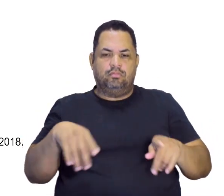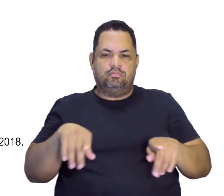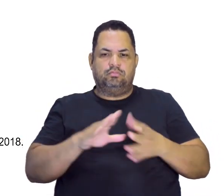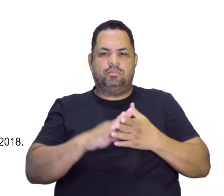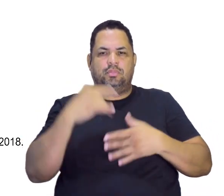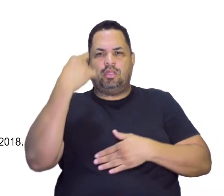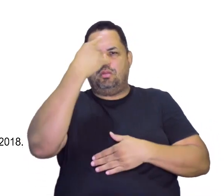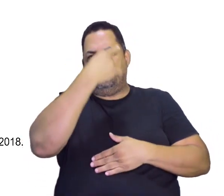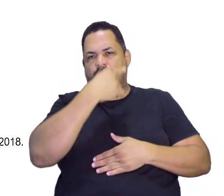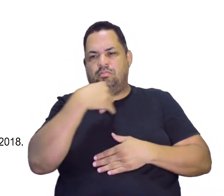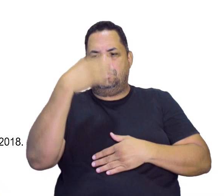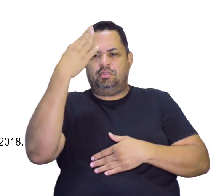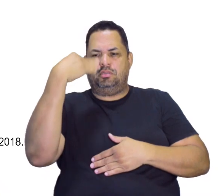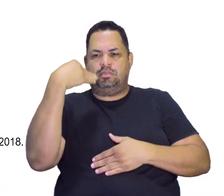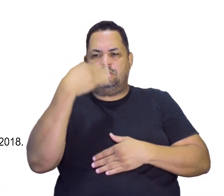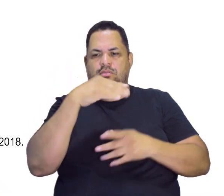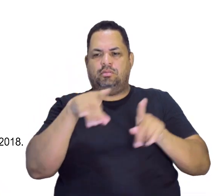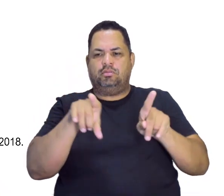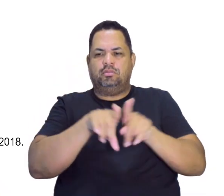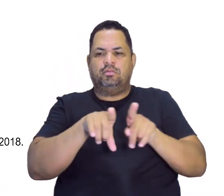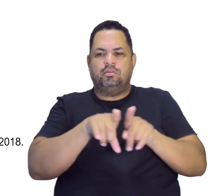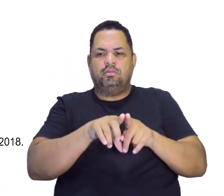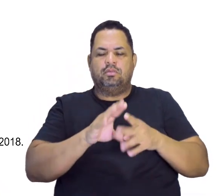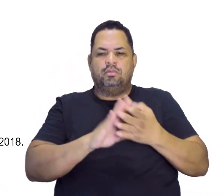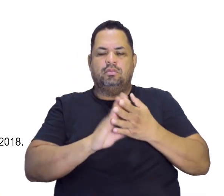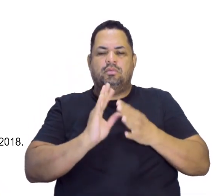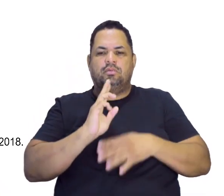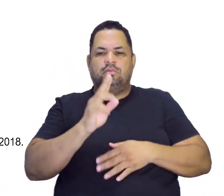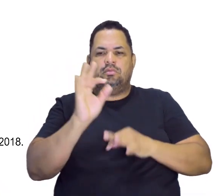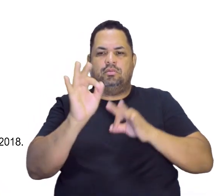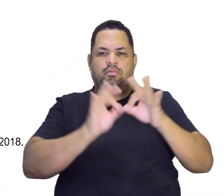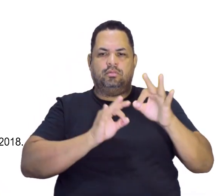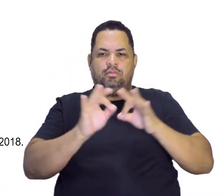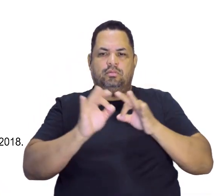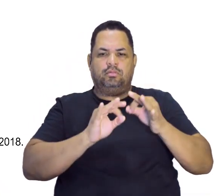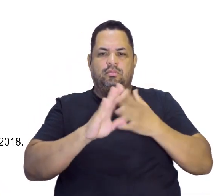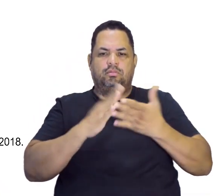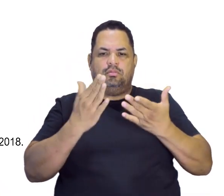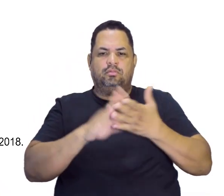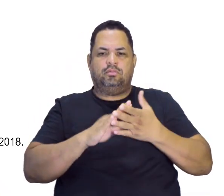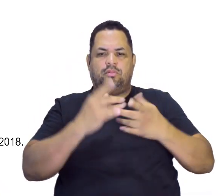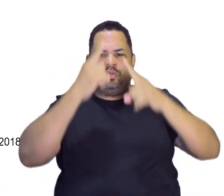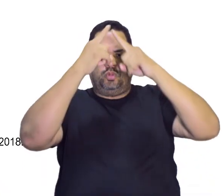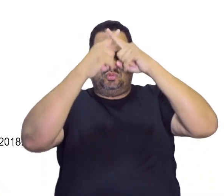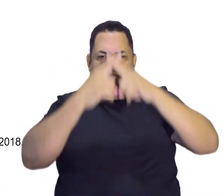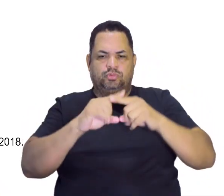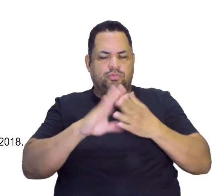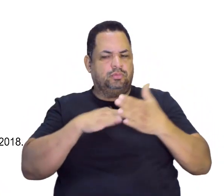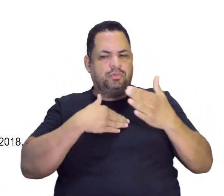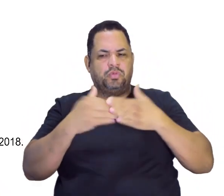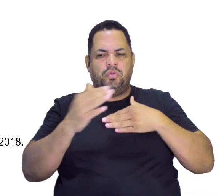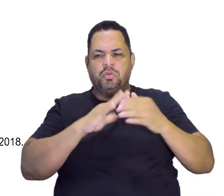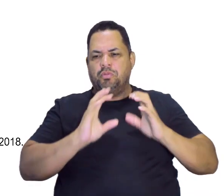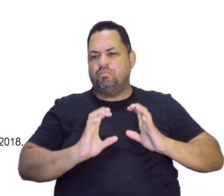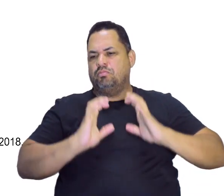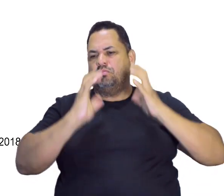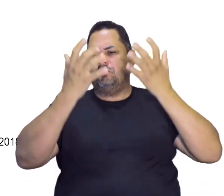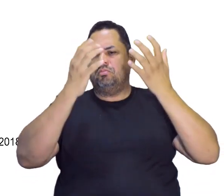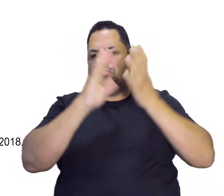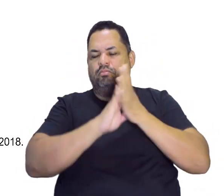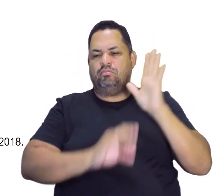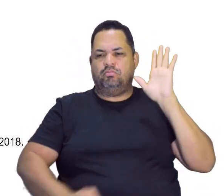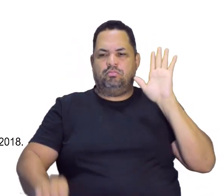o rosto pintado e estão sempre organizado prestigiando os jogos qualquer evento com a